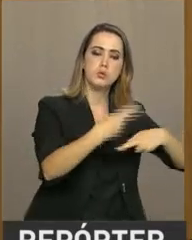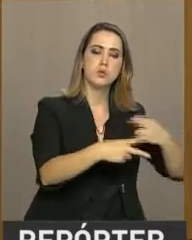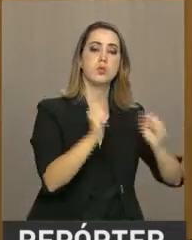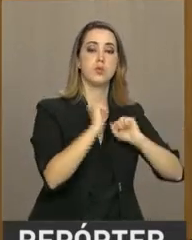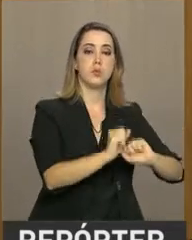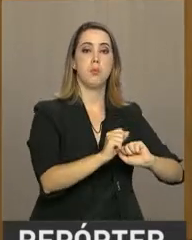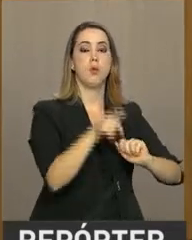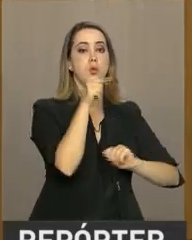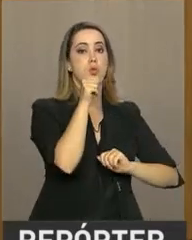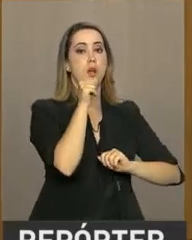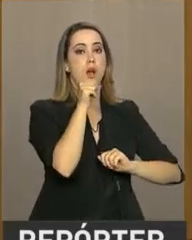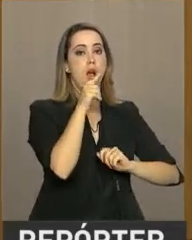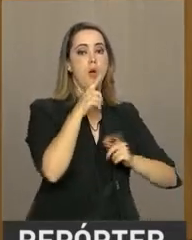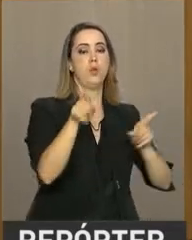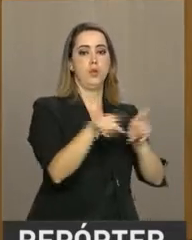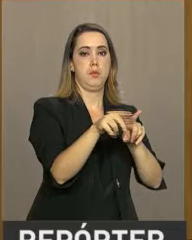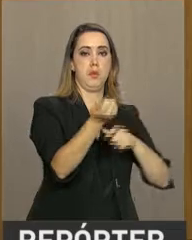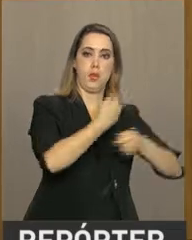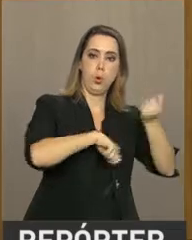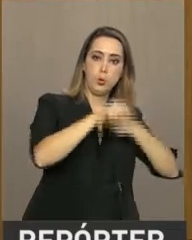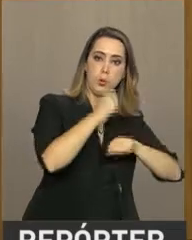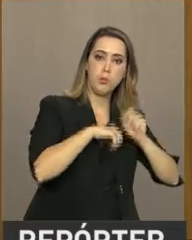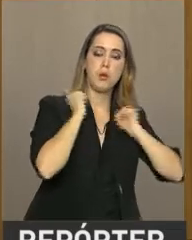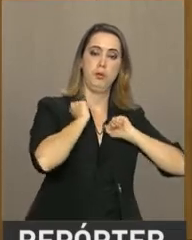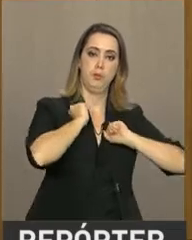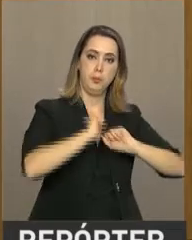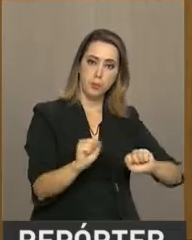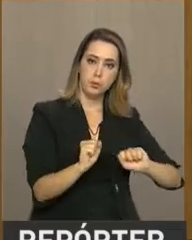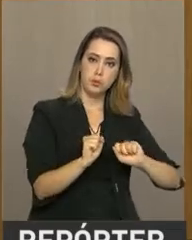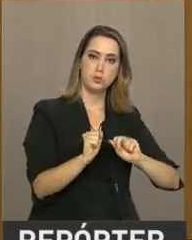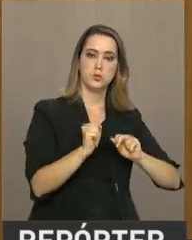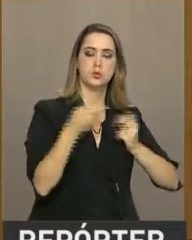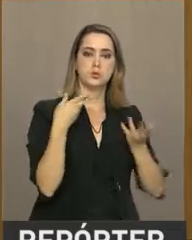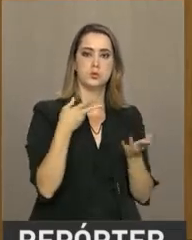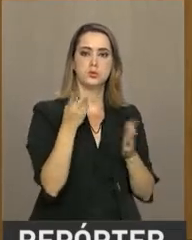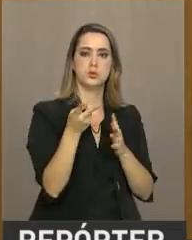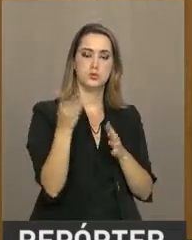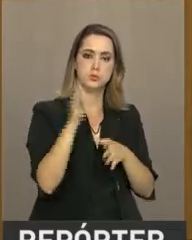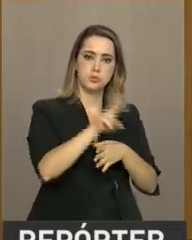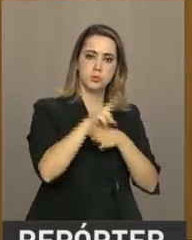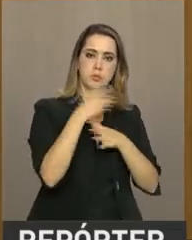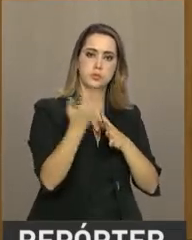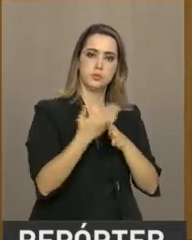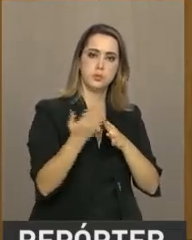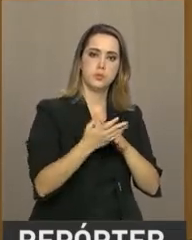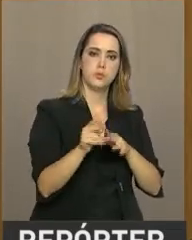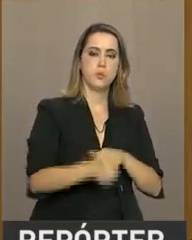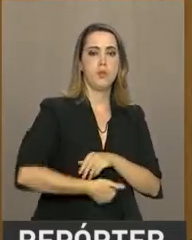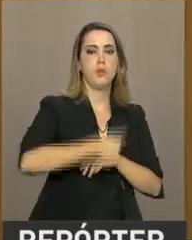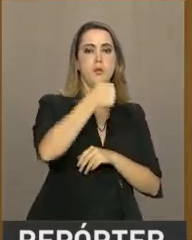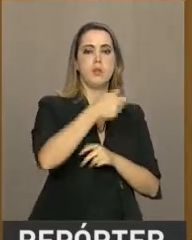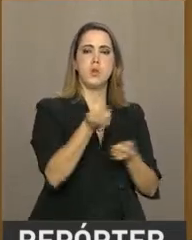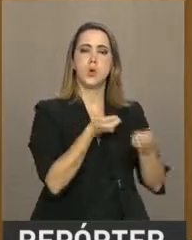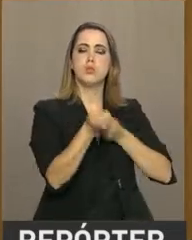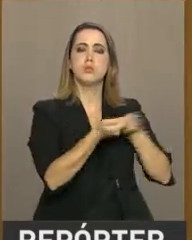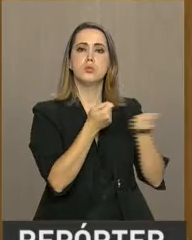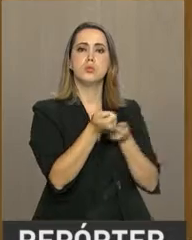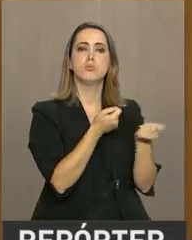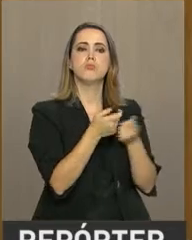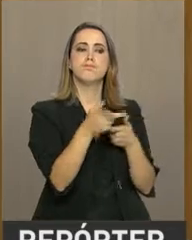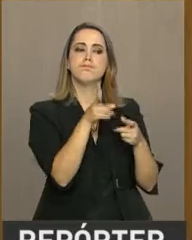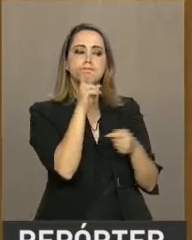condições de maior economia de luz e de água favorecendo o controle eo gerenciamento